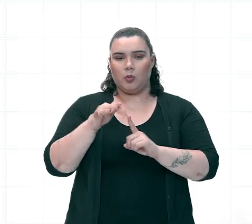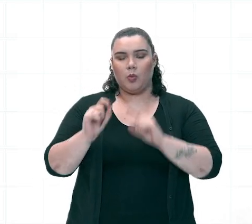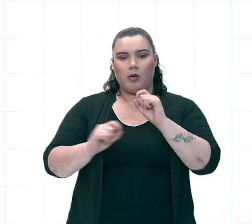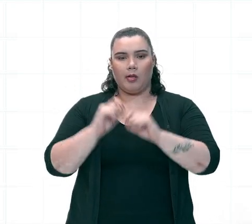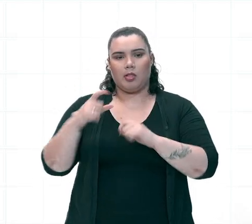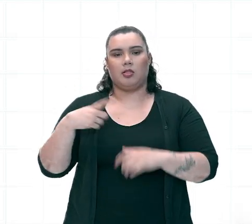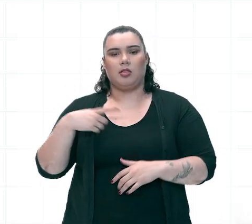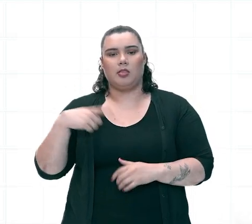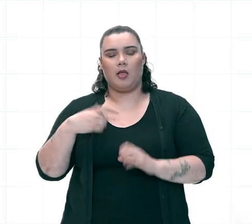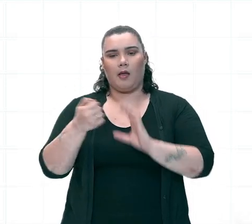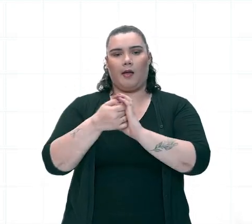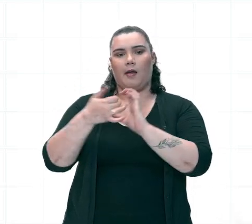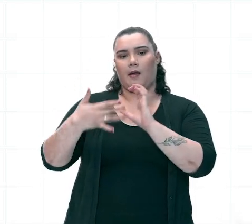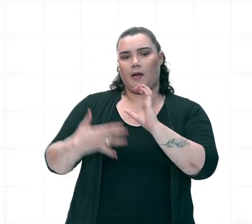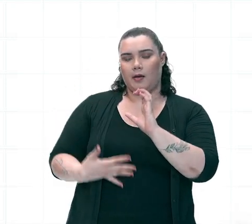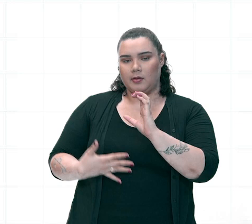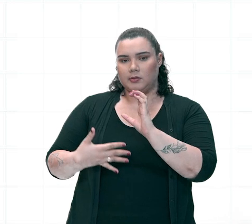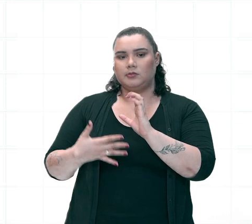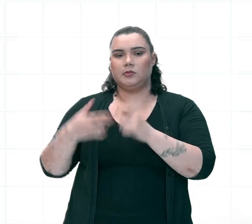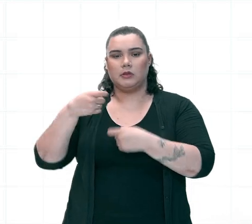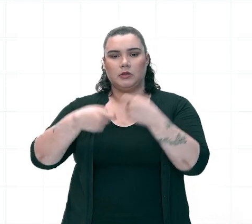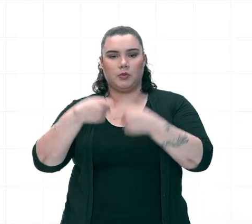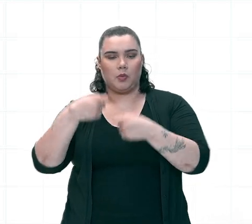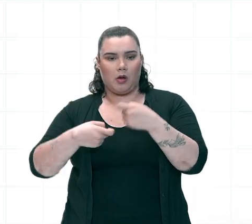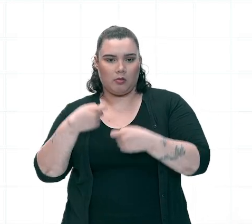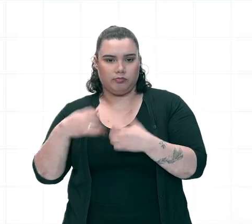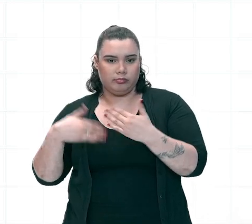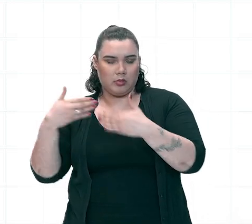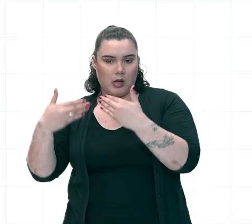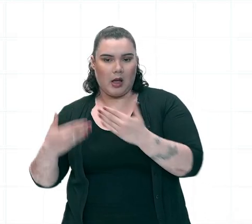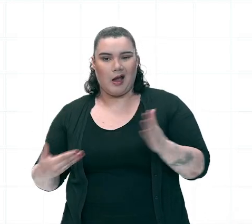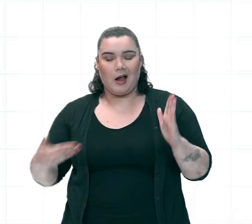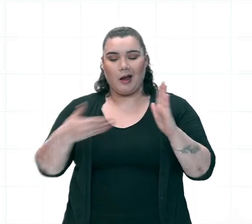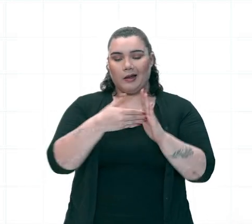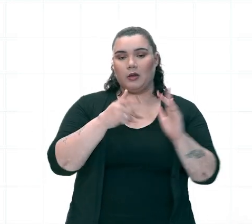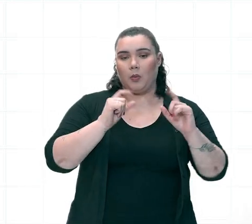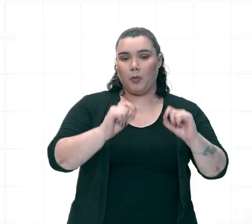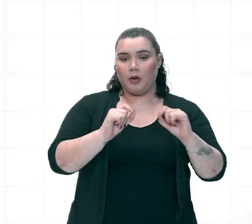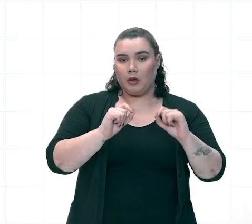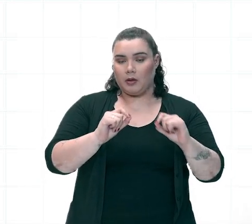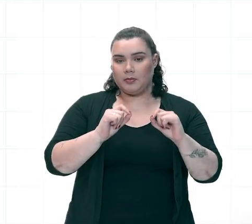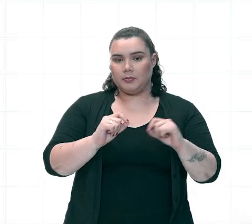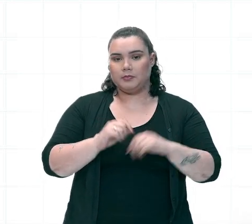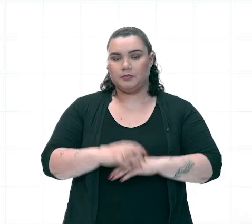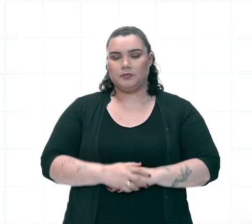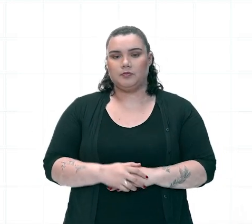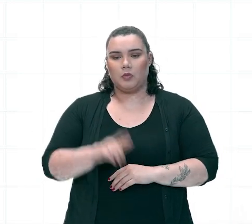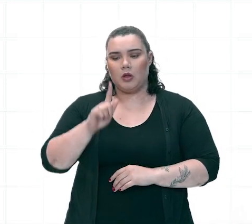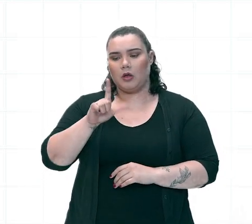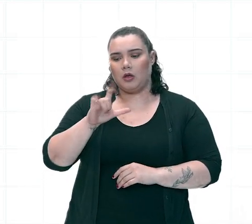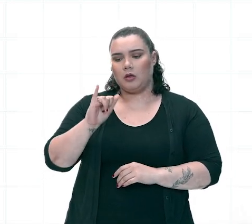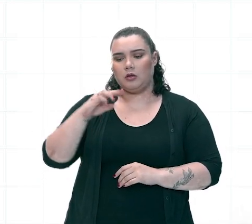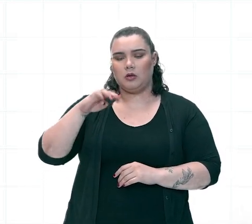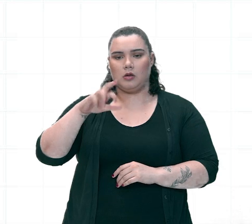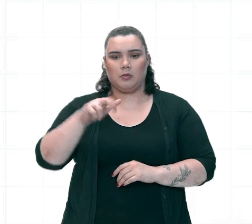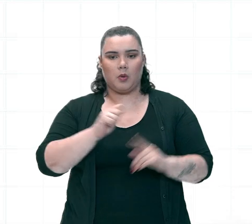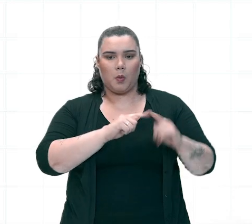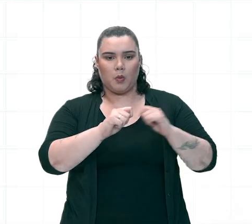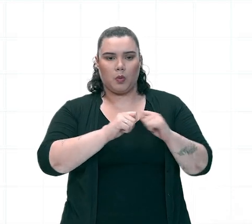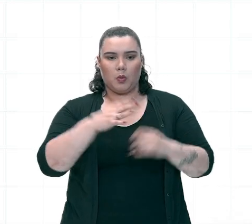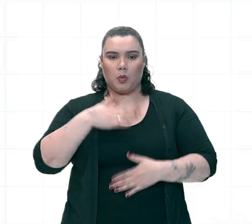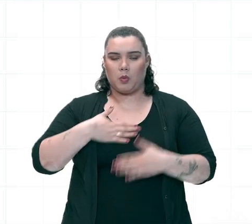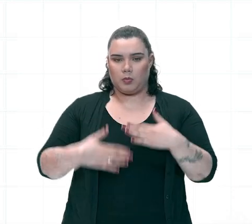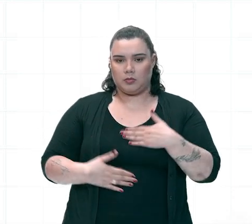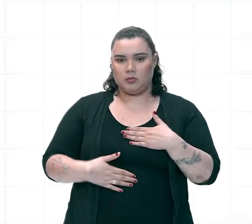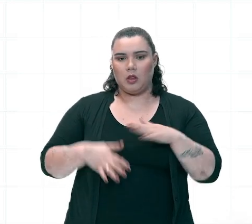que vão desde o desenvolvimento de características sexuais secundárias, até o controle da